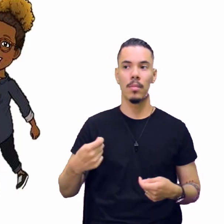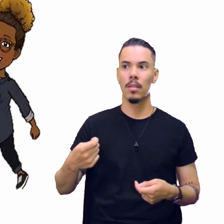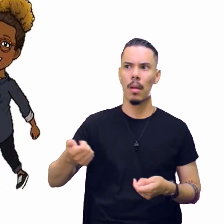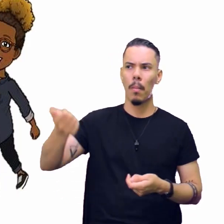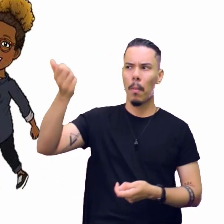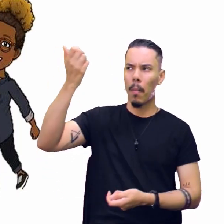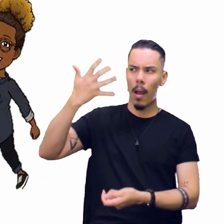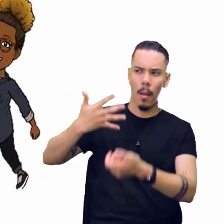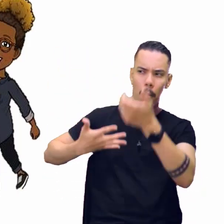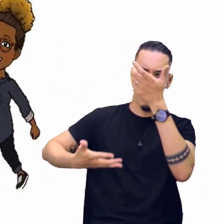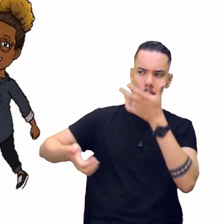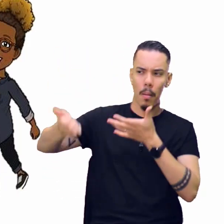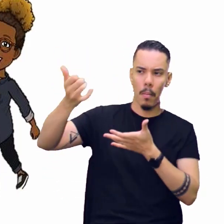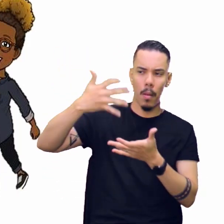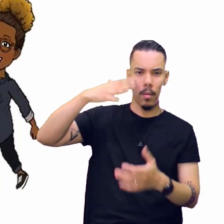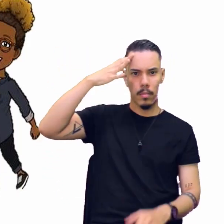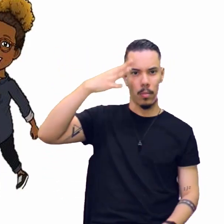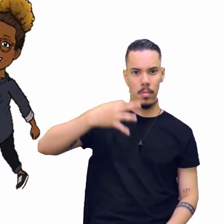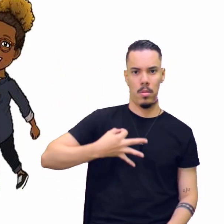Ouvir